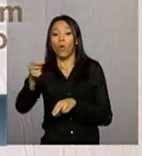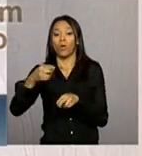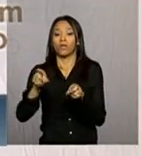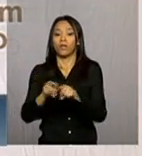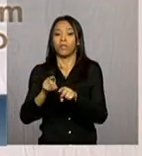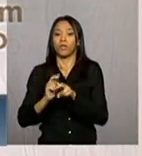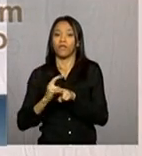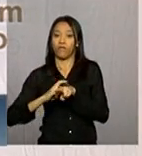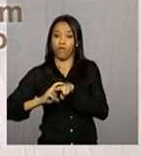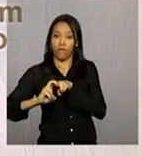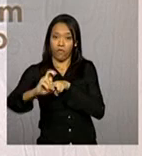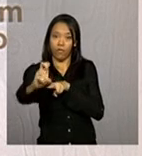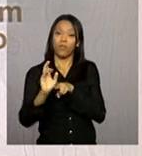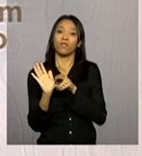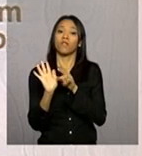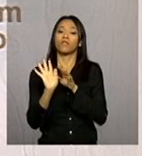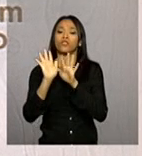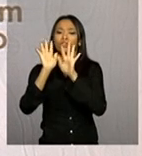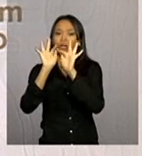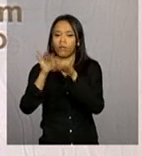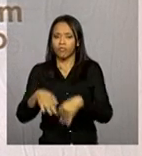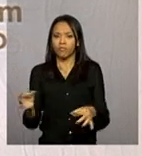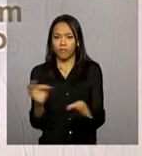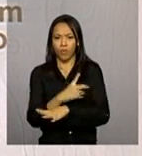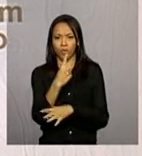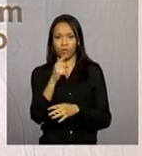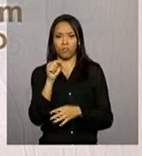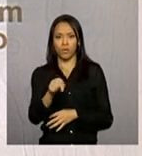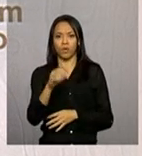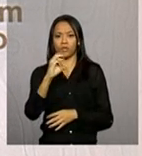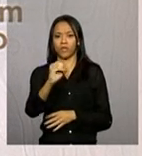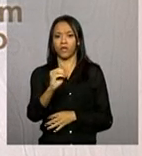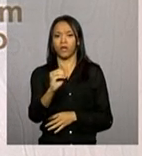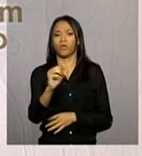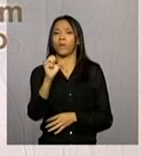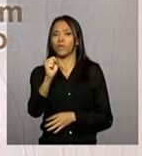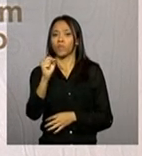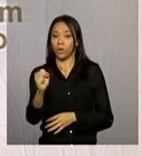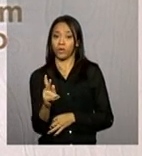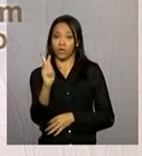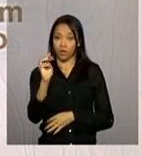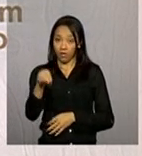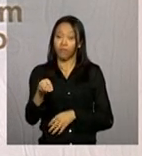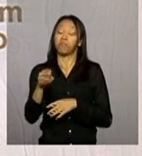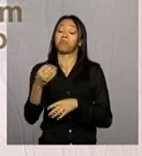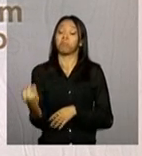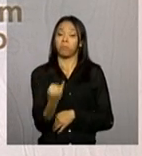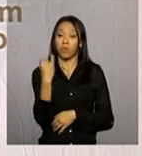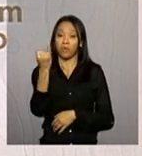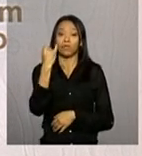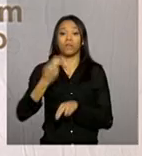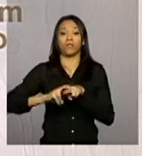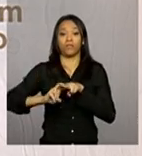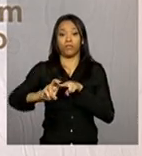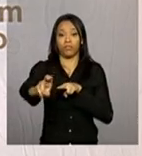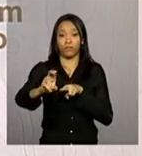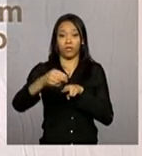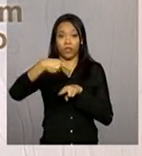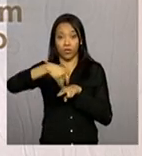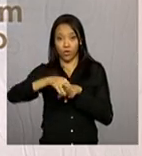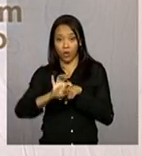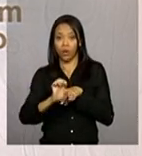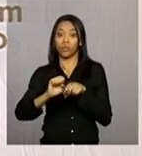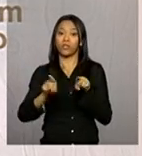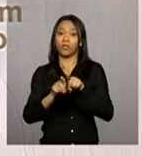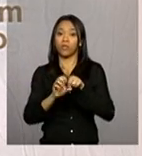1.088 quilômetros de novas ferrovias, completando um trecho bastante significativo da Norte-Sul,